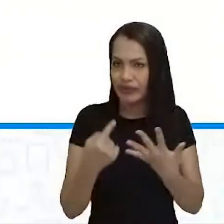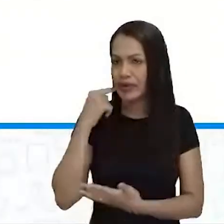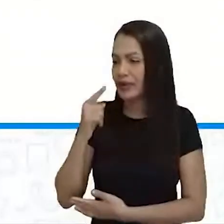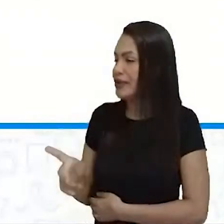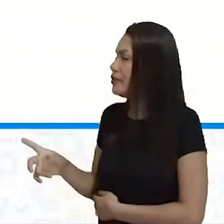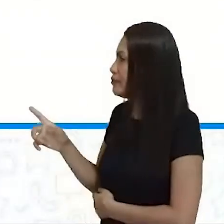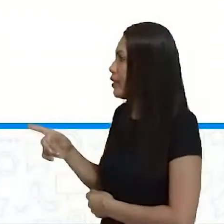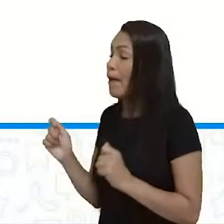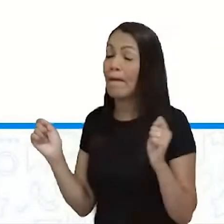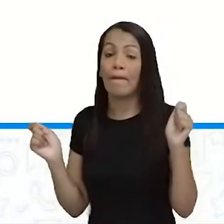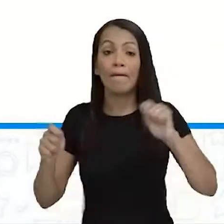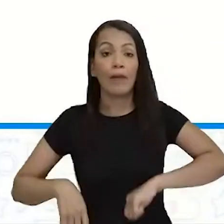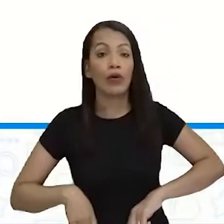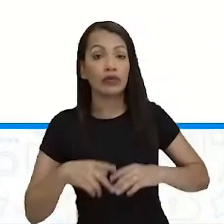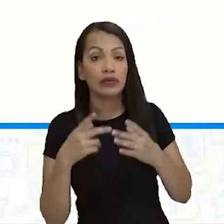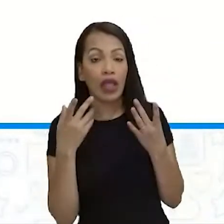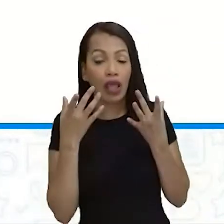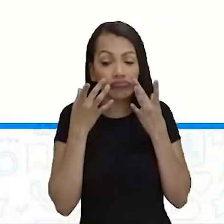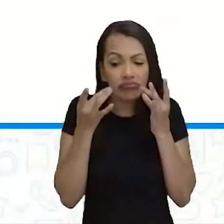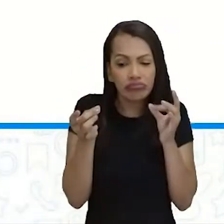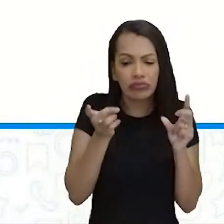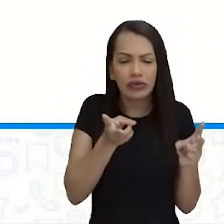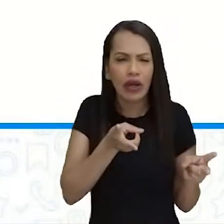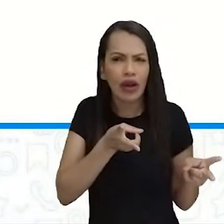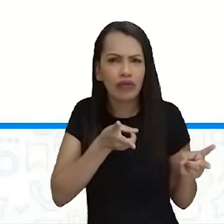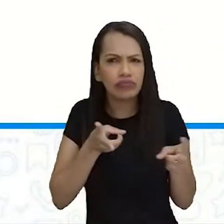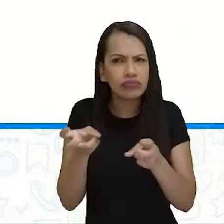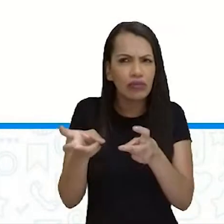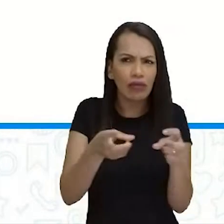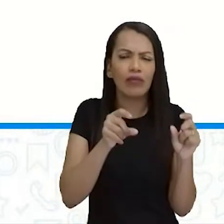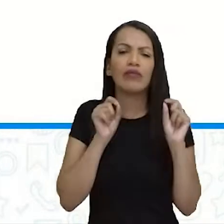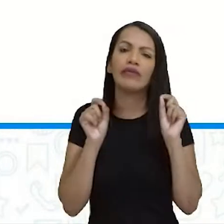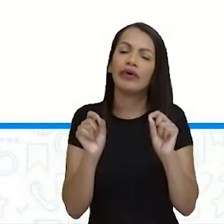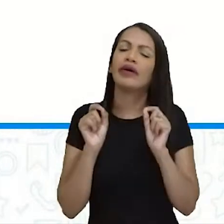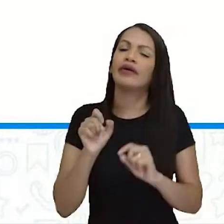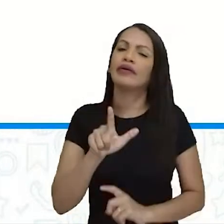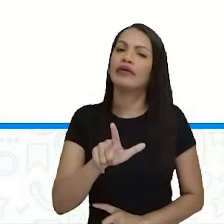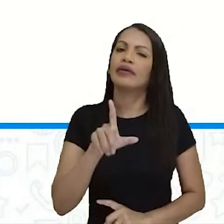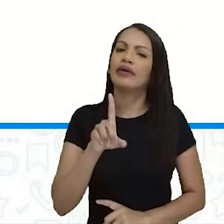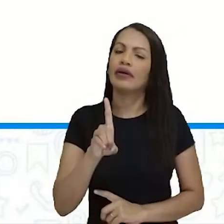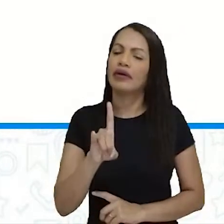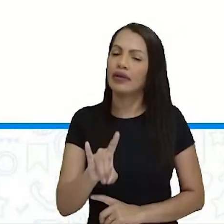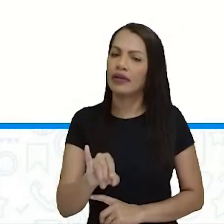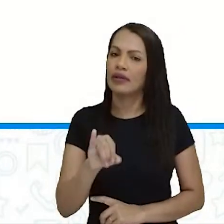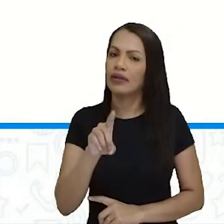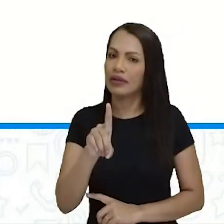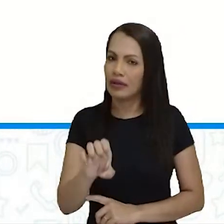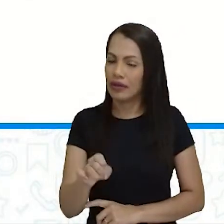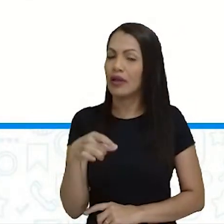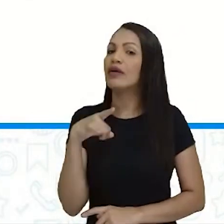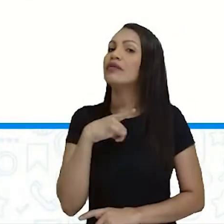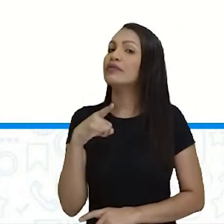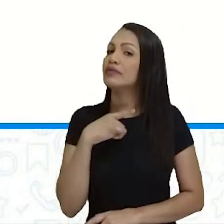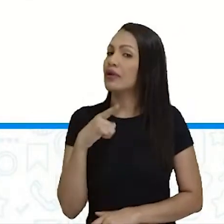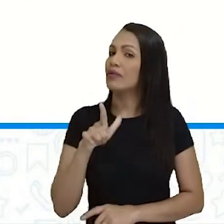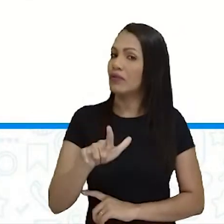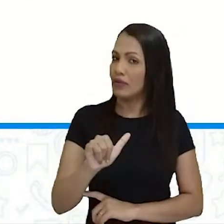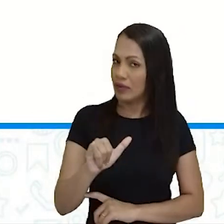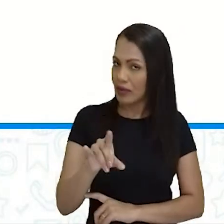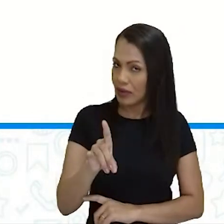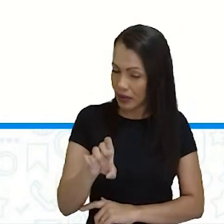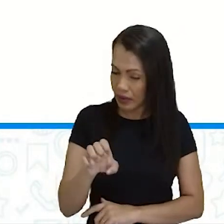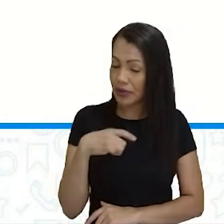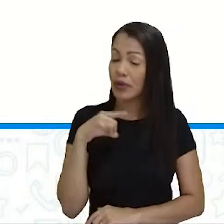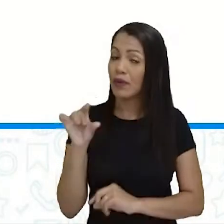puder observar nesta notícia o líder, então a gente já sabe que neste líder, eu vou ter